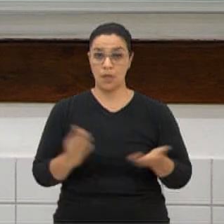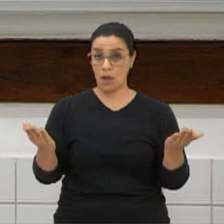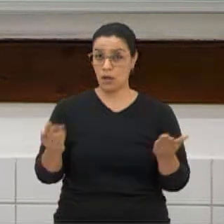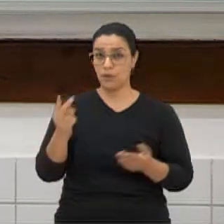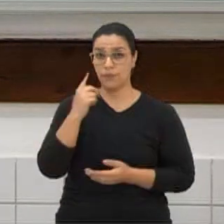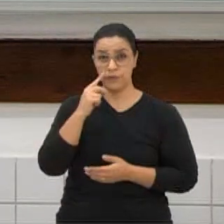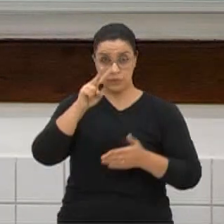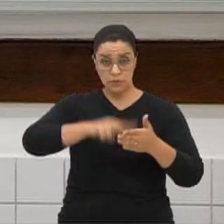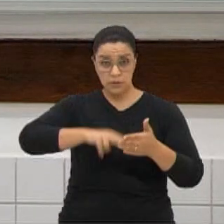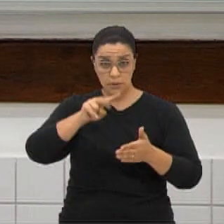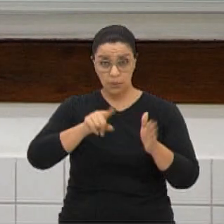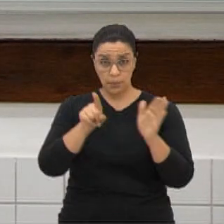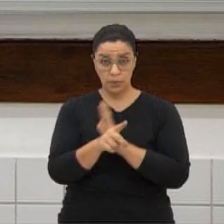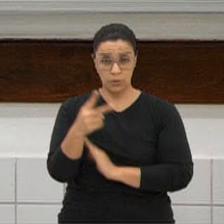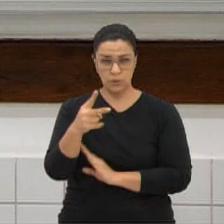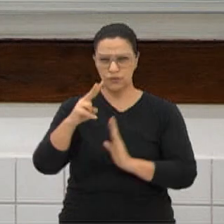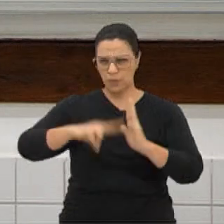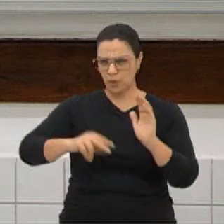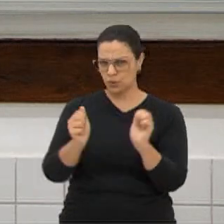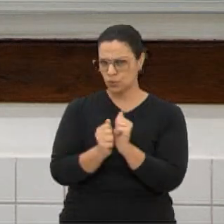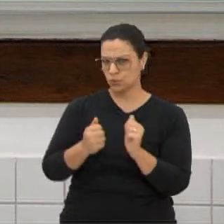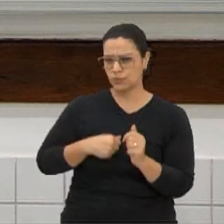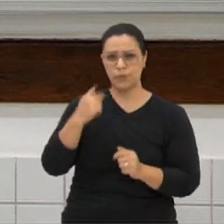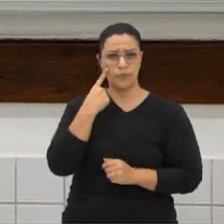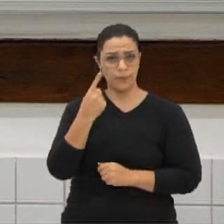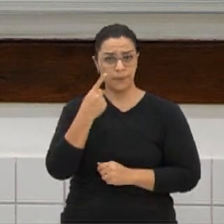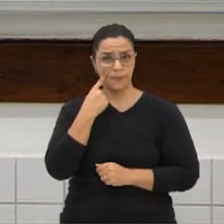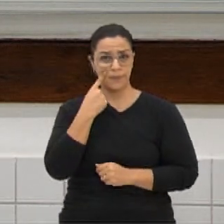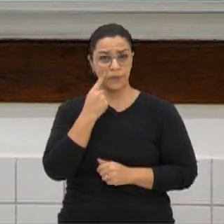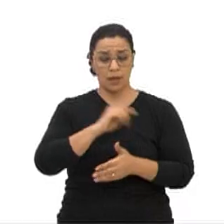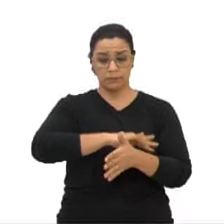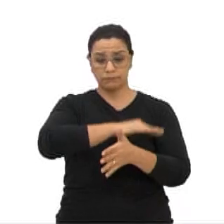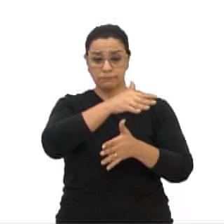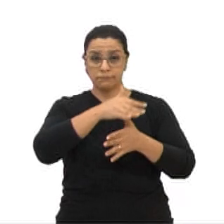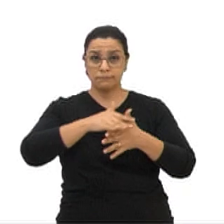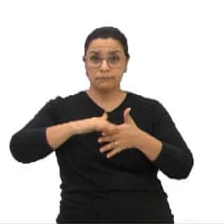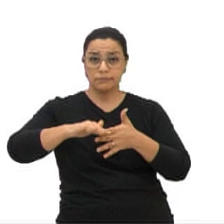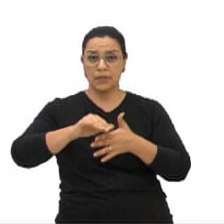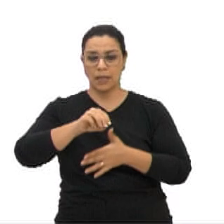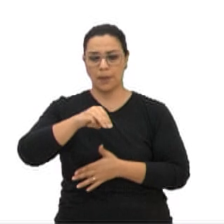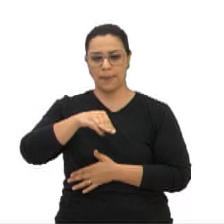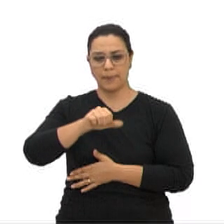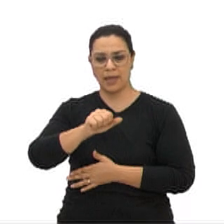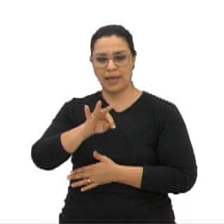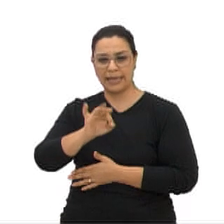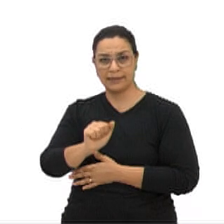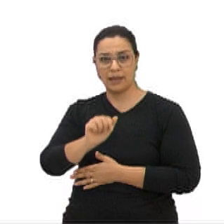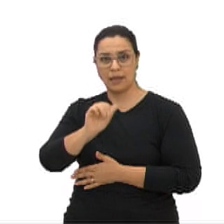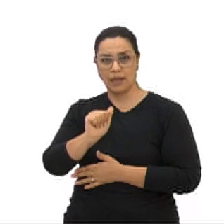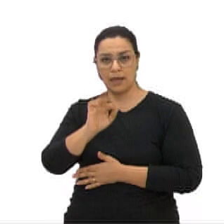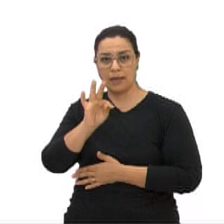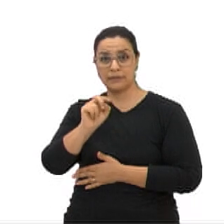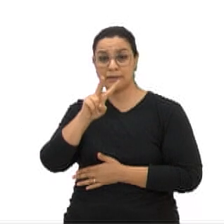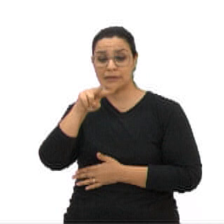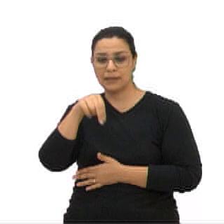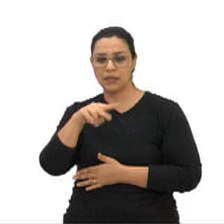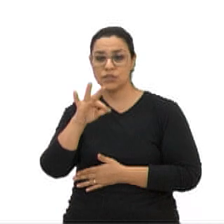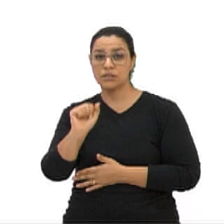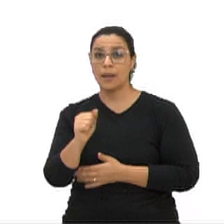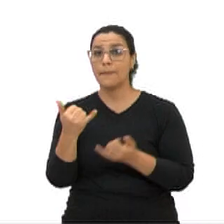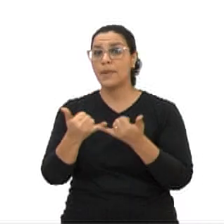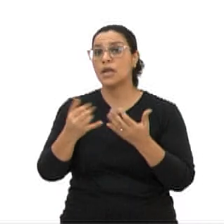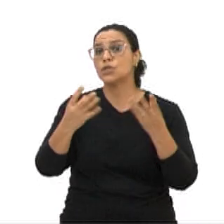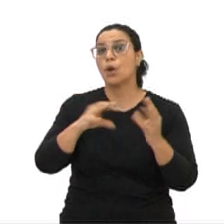Muito bem, leu a questão? Vamos ler juntos aqui, ó. A Mata Atlântica é o exemplar brasileiro de que tipo de bioma